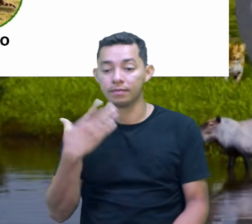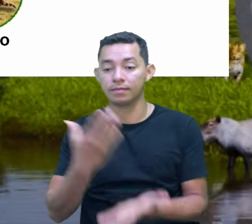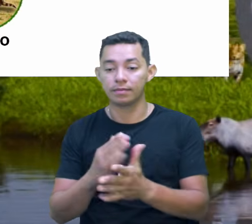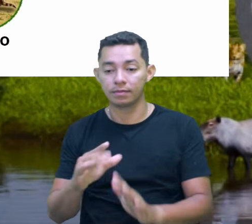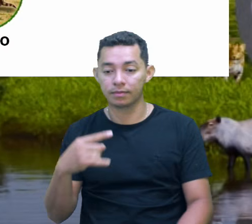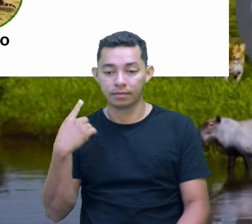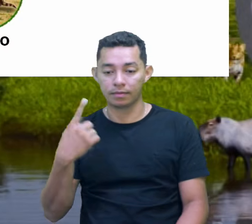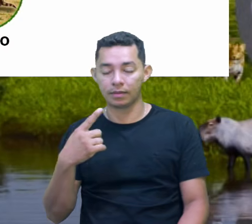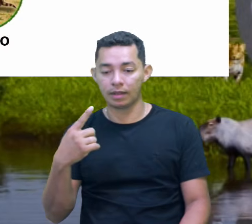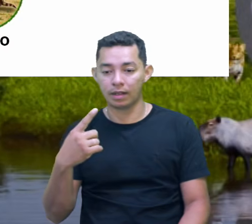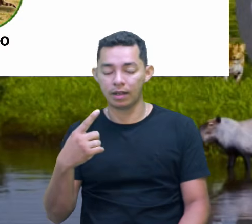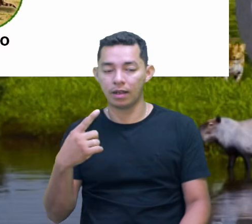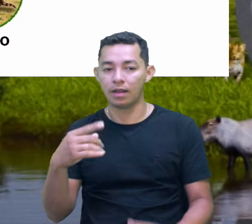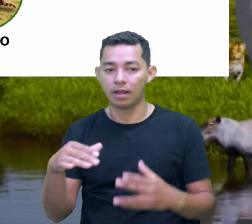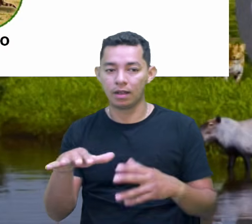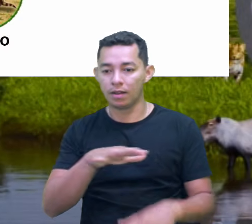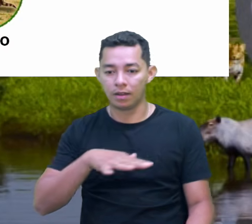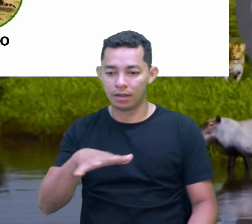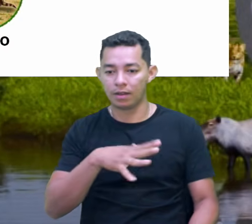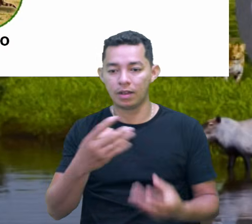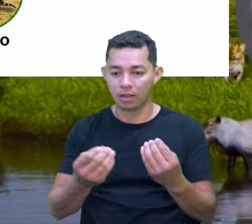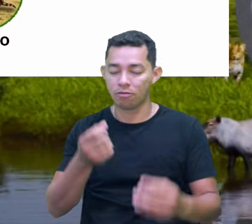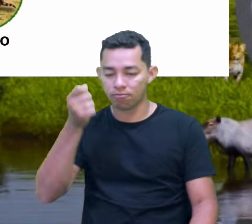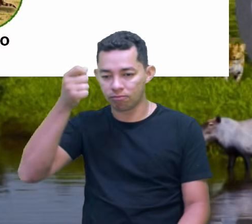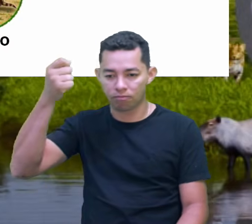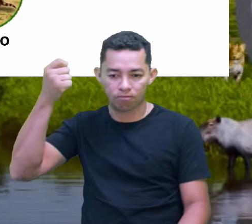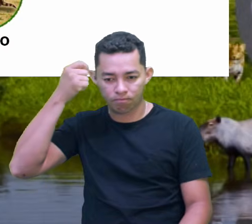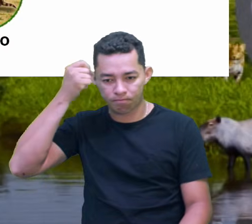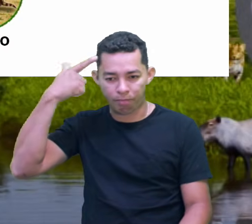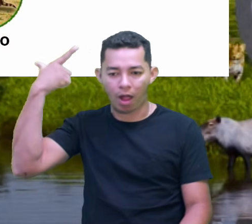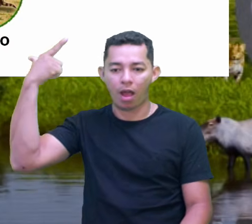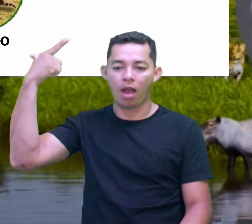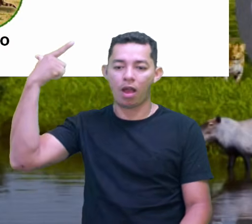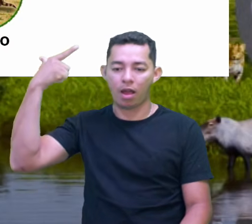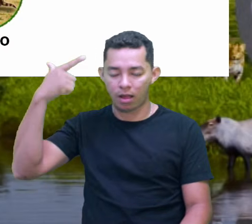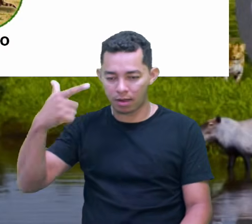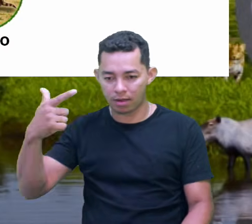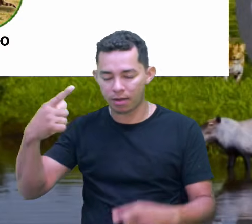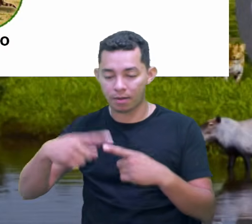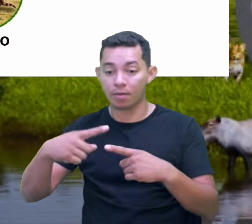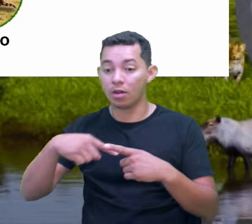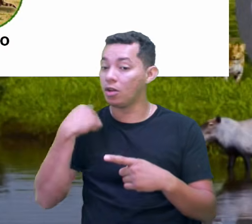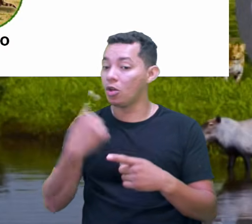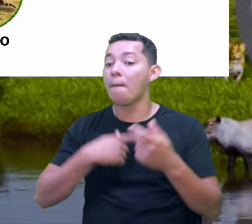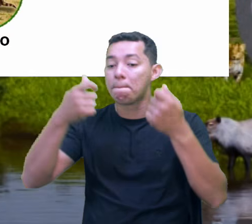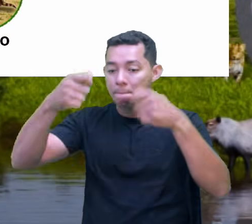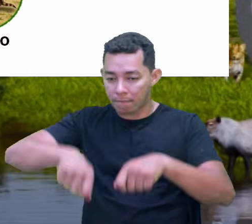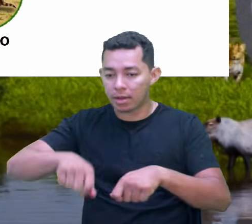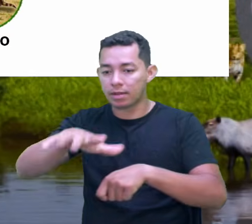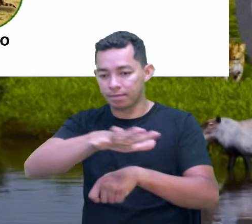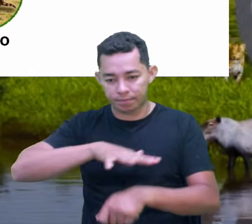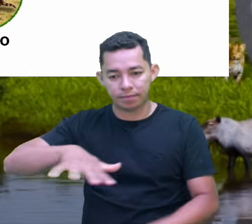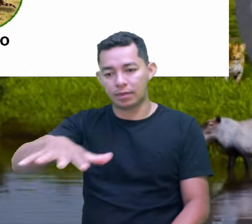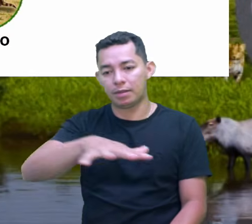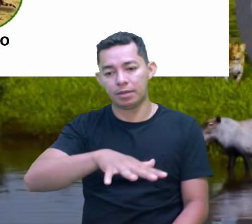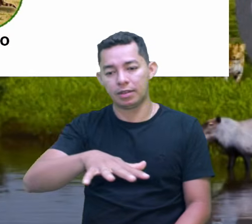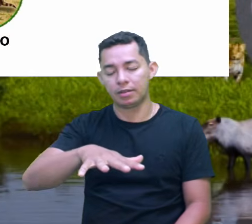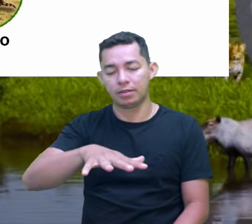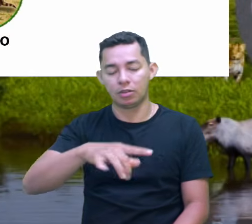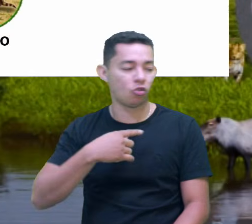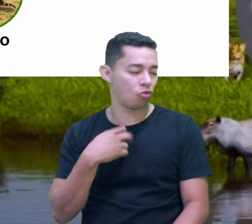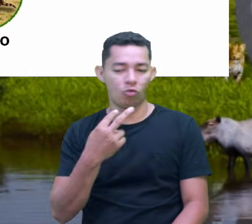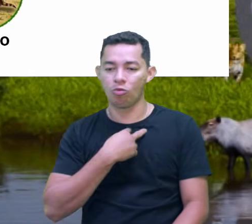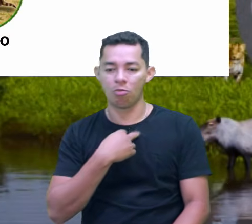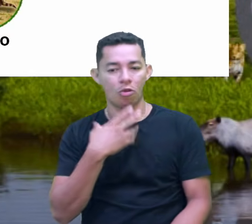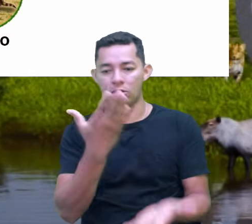ambiente, automaticamente é como se a gente estivesse dando um tiro na nossa cabeça, porque a gente precisa do meio ambiente para sobreviver, né? E, infelizmente, a